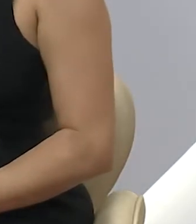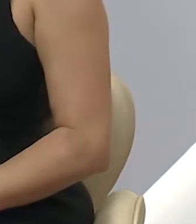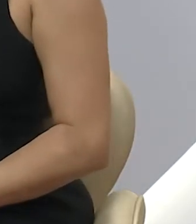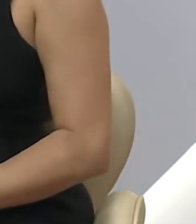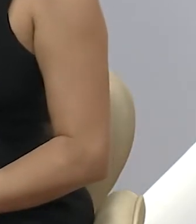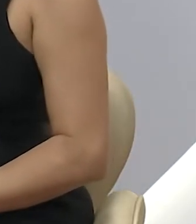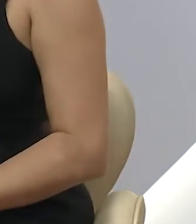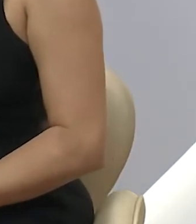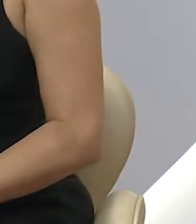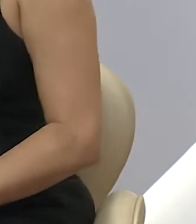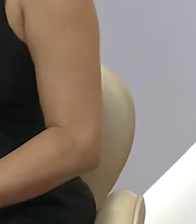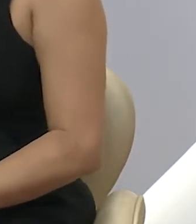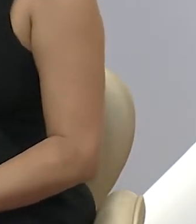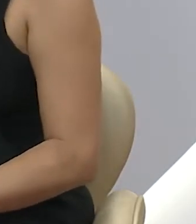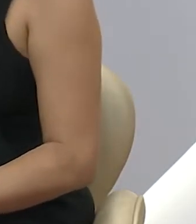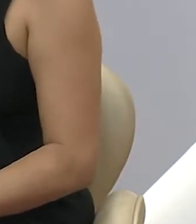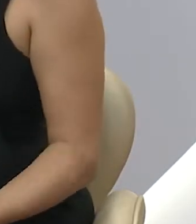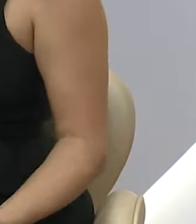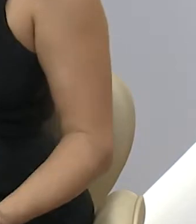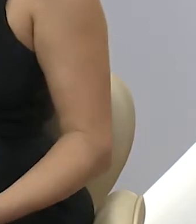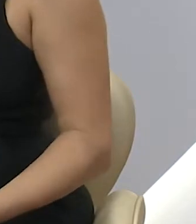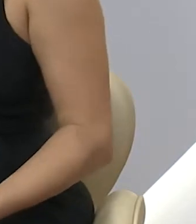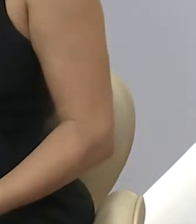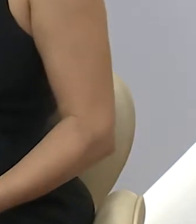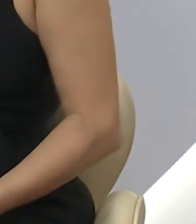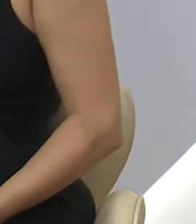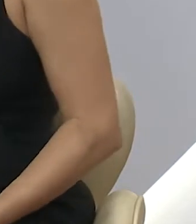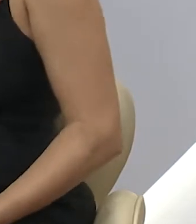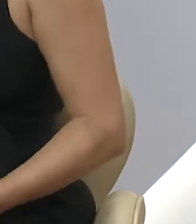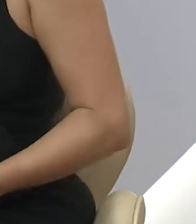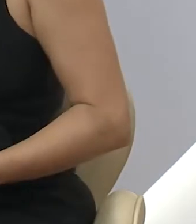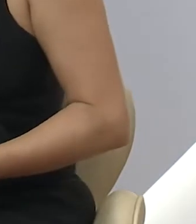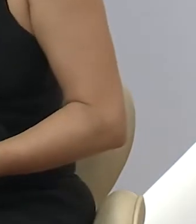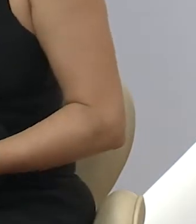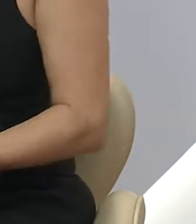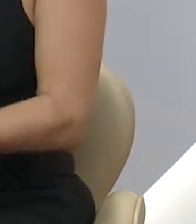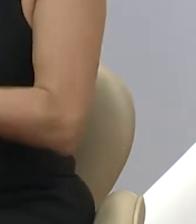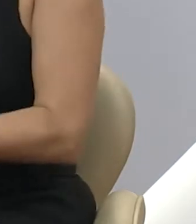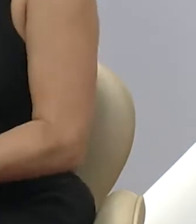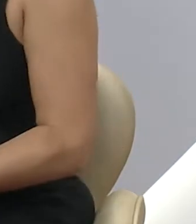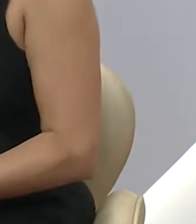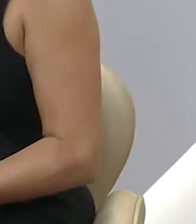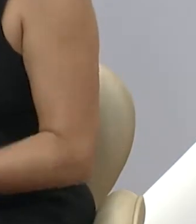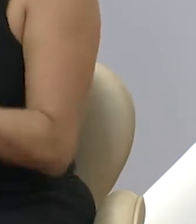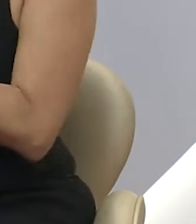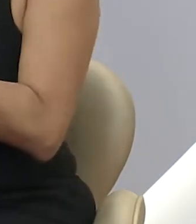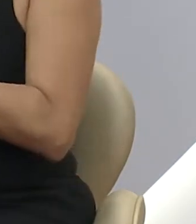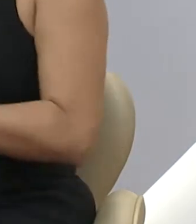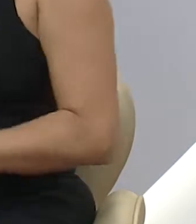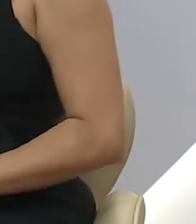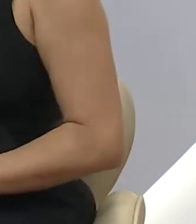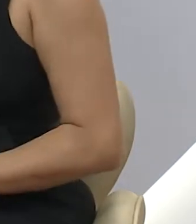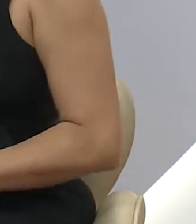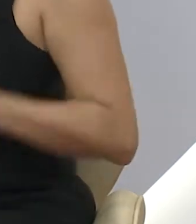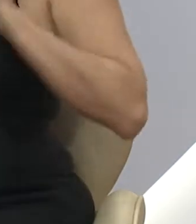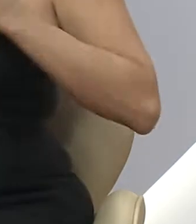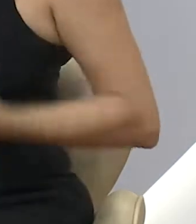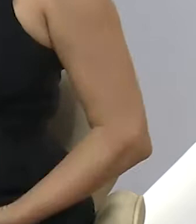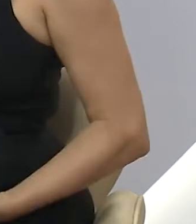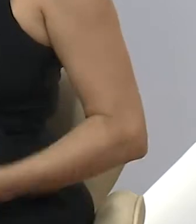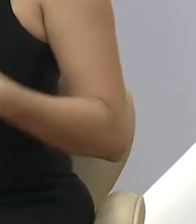não temos. Porque nós surdos existimos aqui entre os outros ouvintes. Nós pagamos